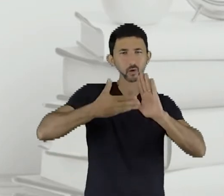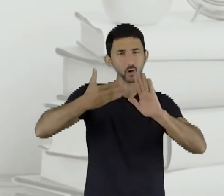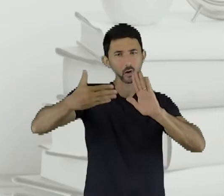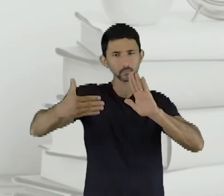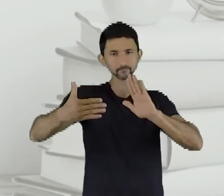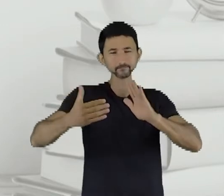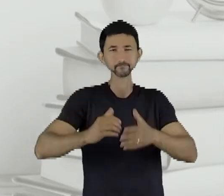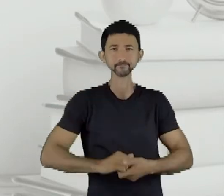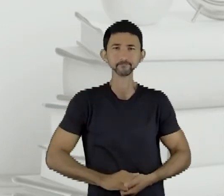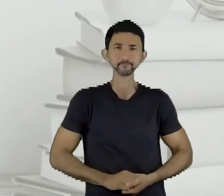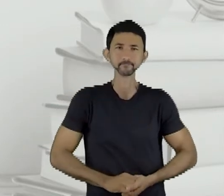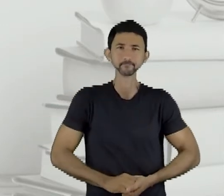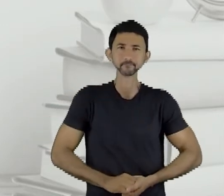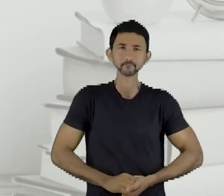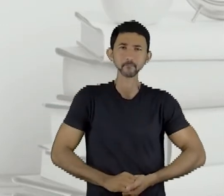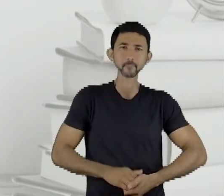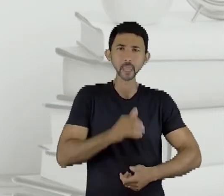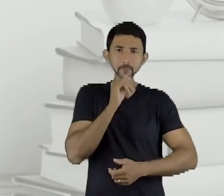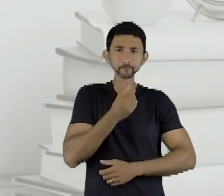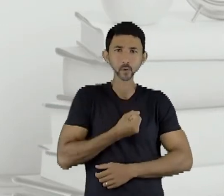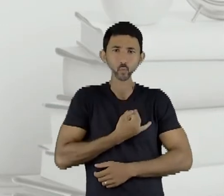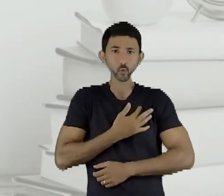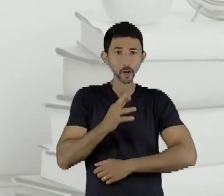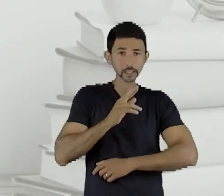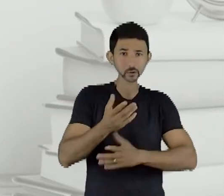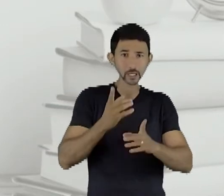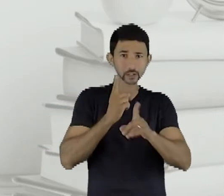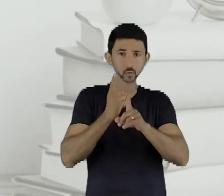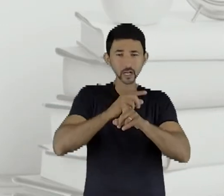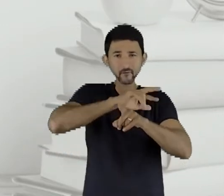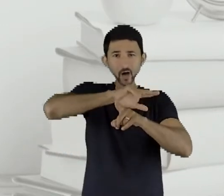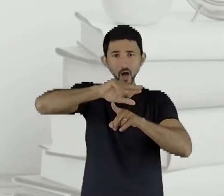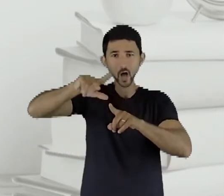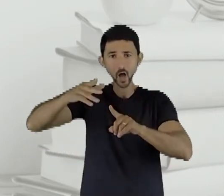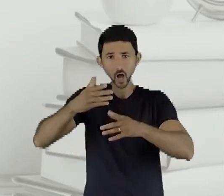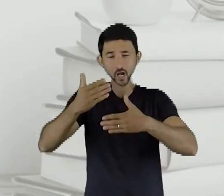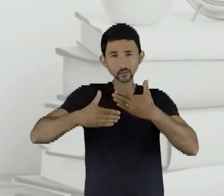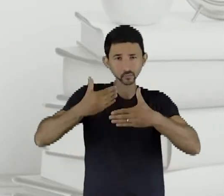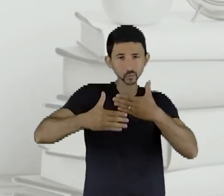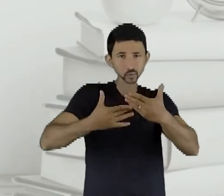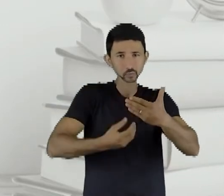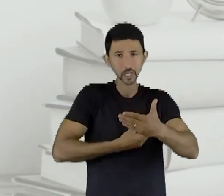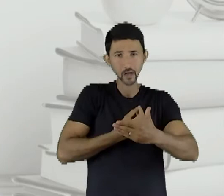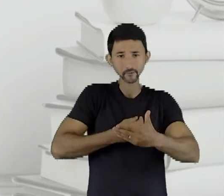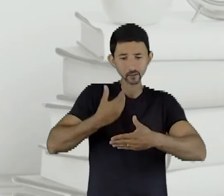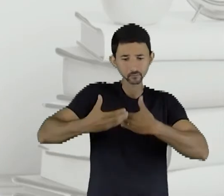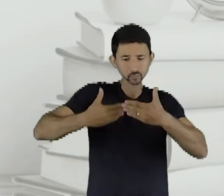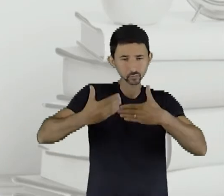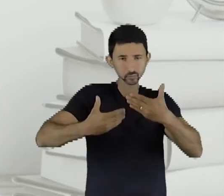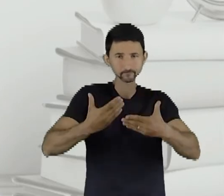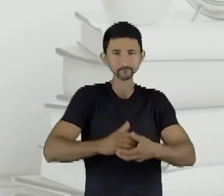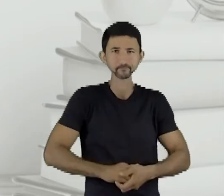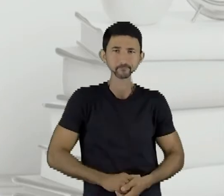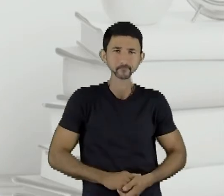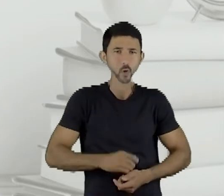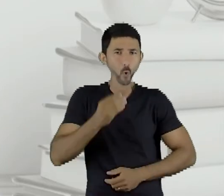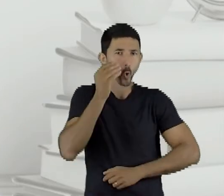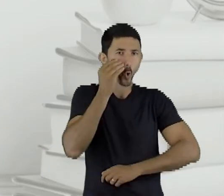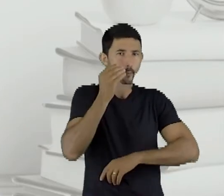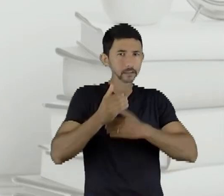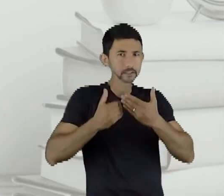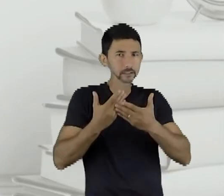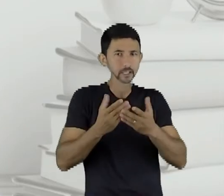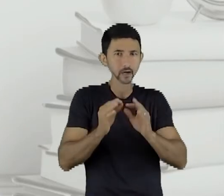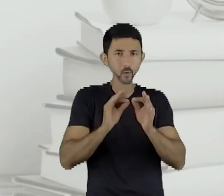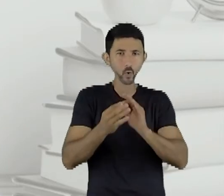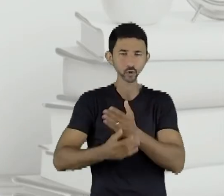sucessivamente. Então, os números racionais são encontrados em diversas situações cotidianas. Vamos observar a ilustração